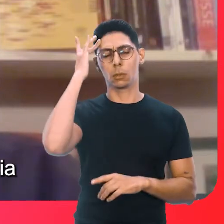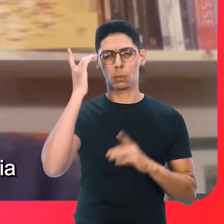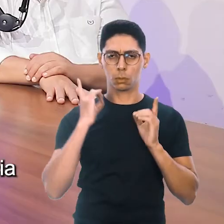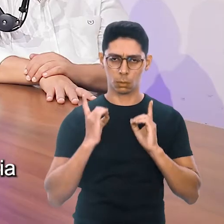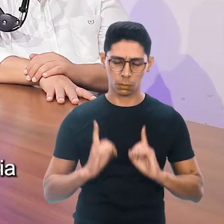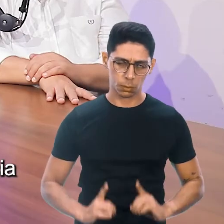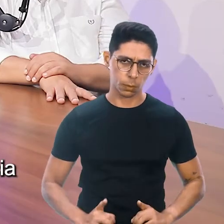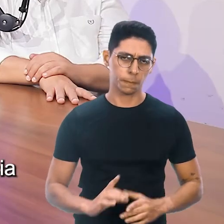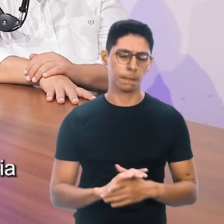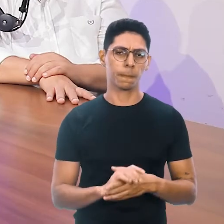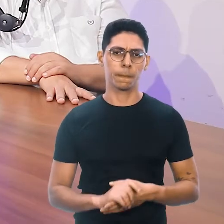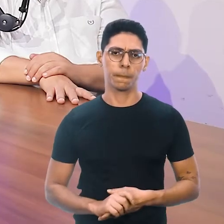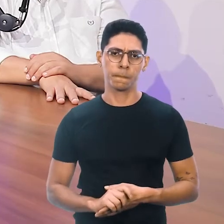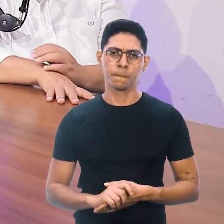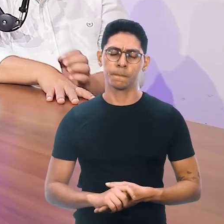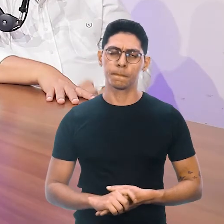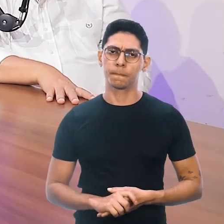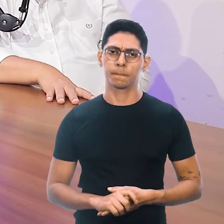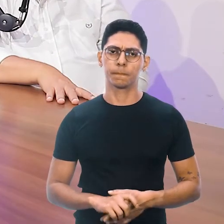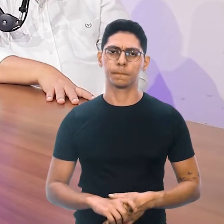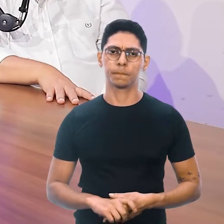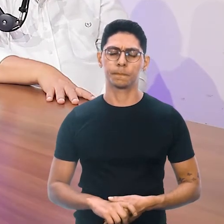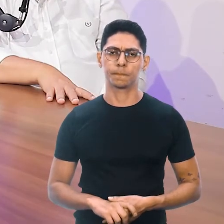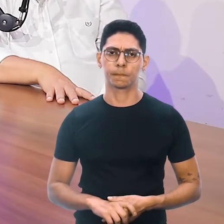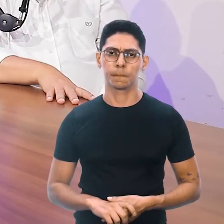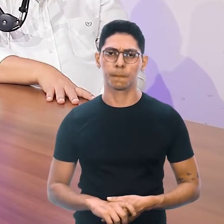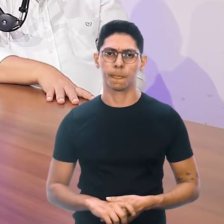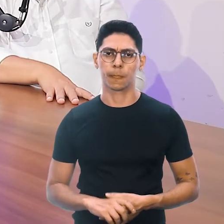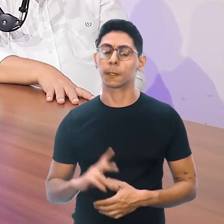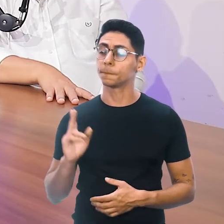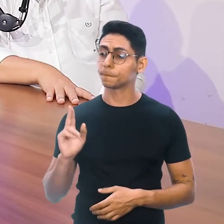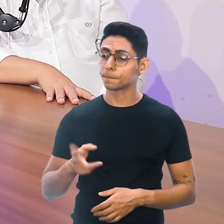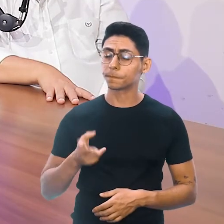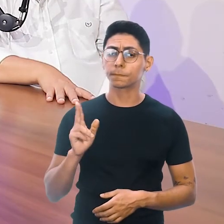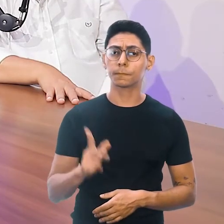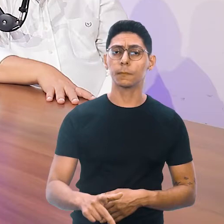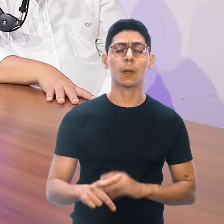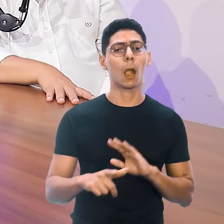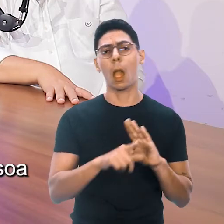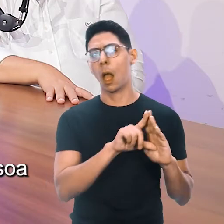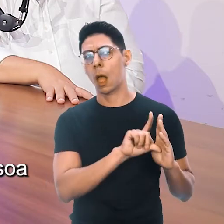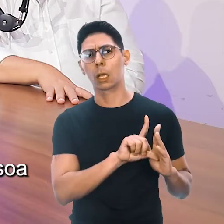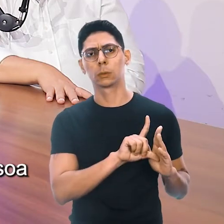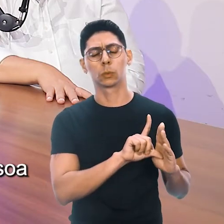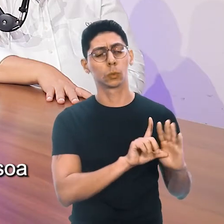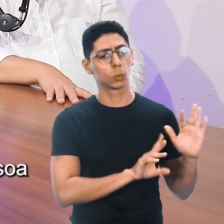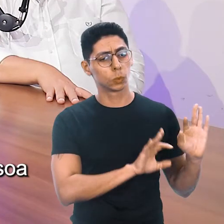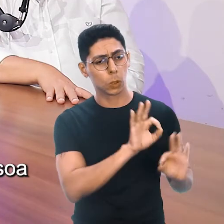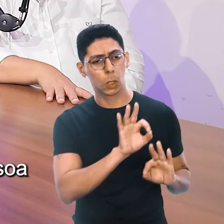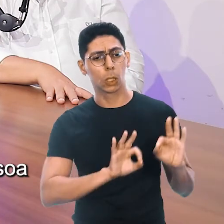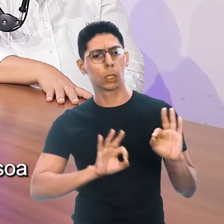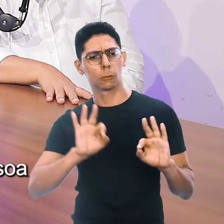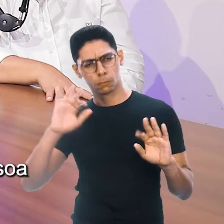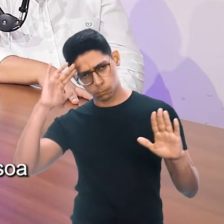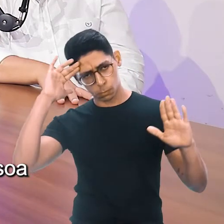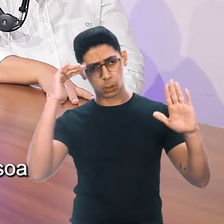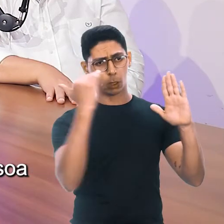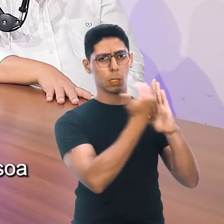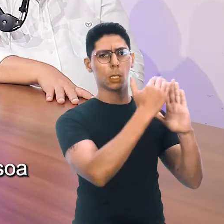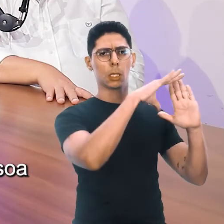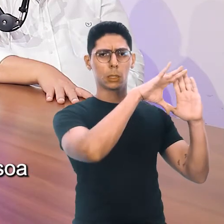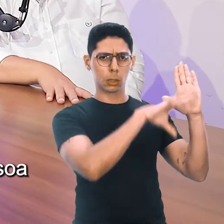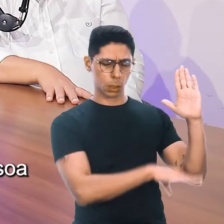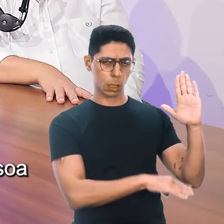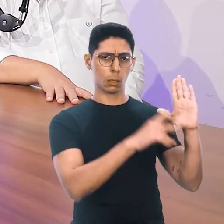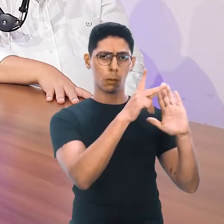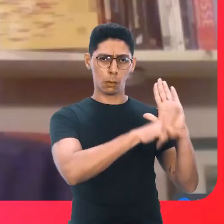deficiência. E sempre nos baseamos, nos guiamos pelo Plano Nacional dos Direitos da Pessoa com Deficiência,